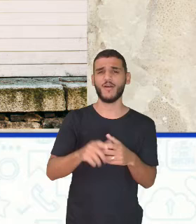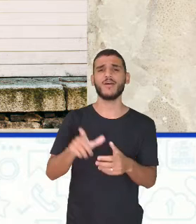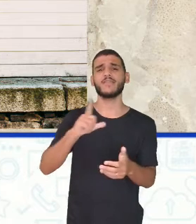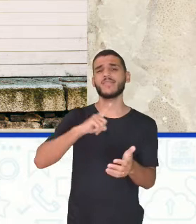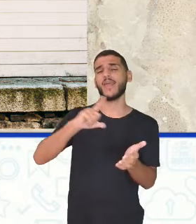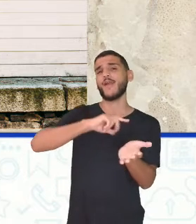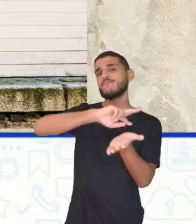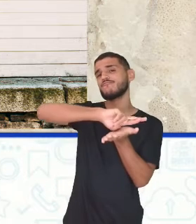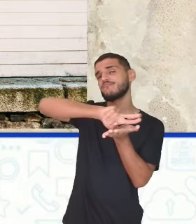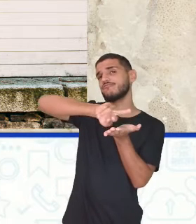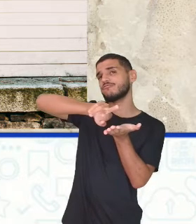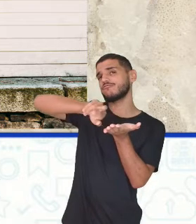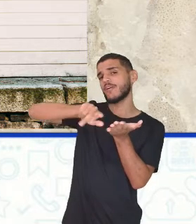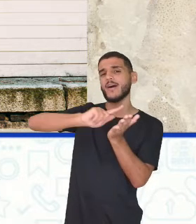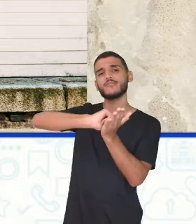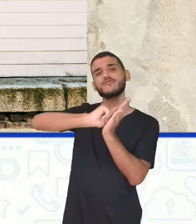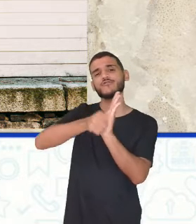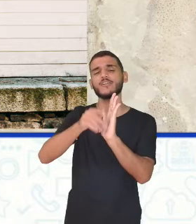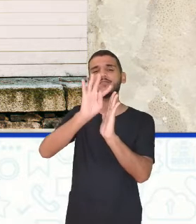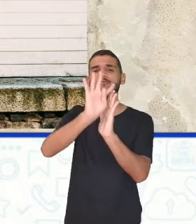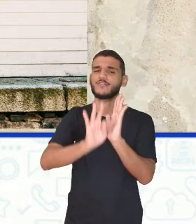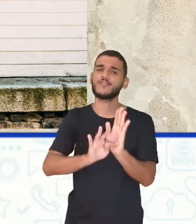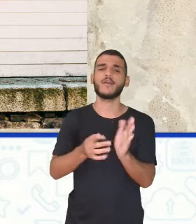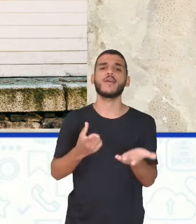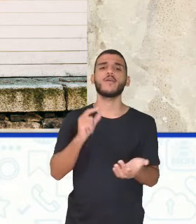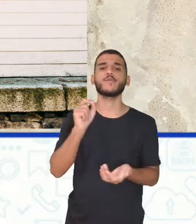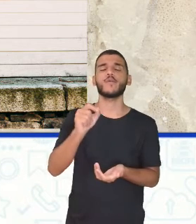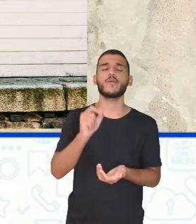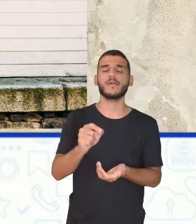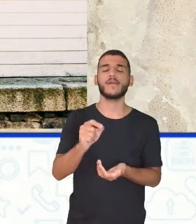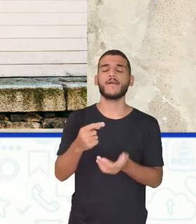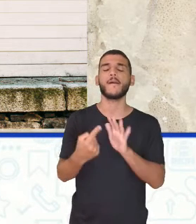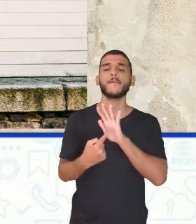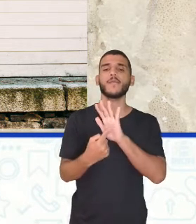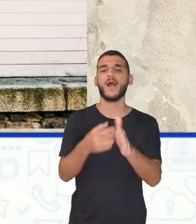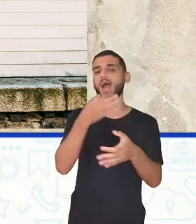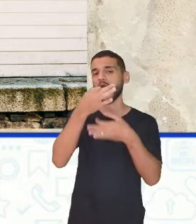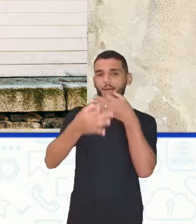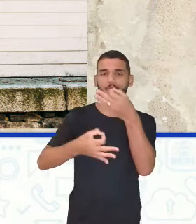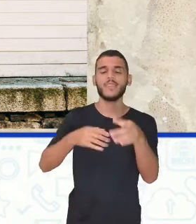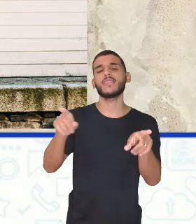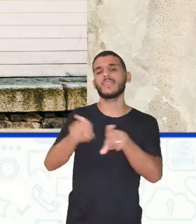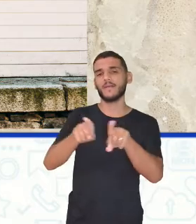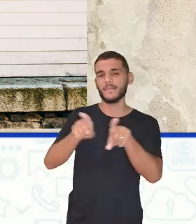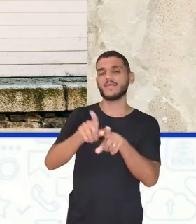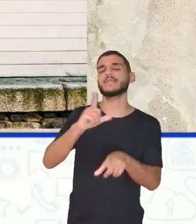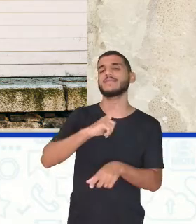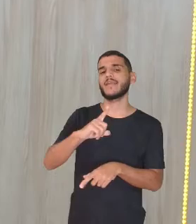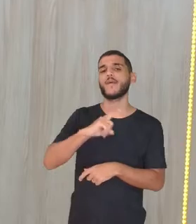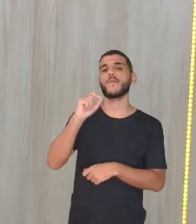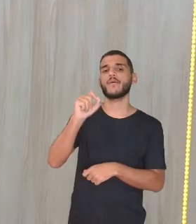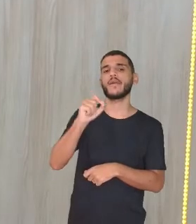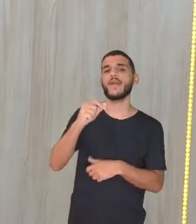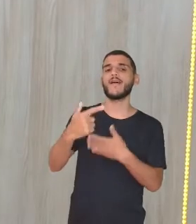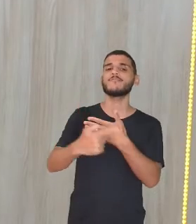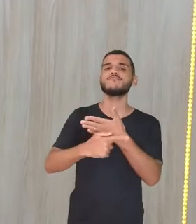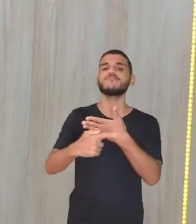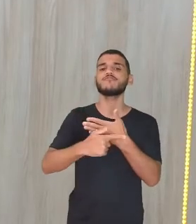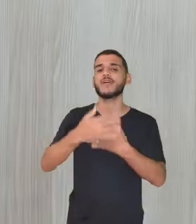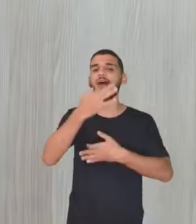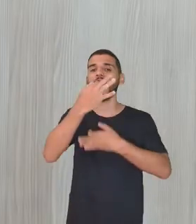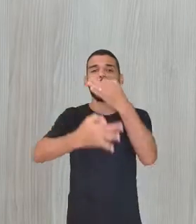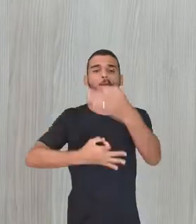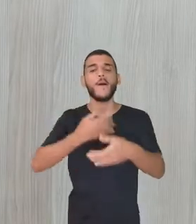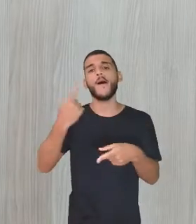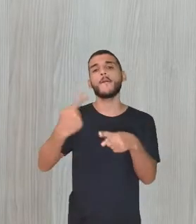outros gêneros, né, textuais que aparecem em argumentação. Isso, que também tem essa função argumentativa, porque a